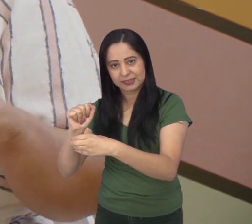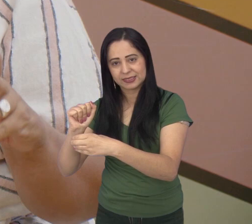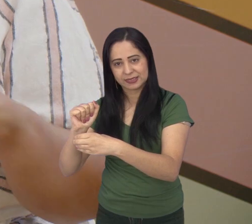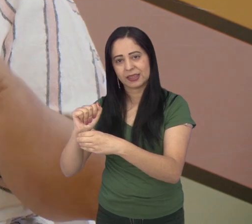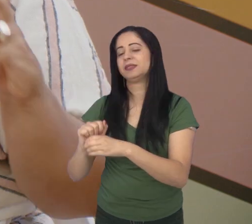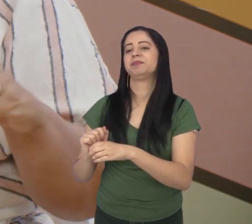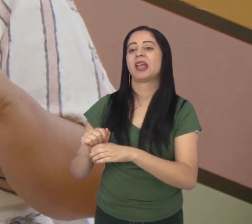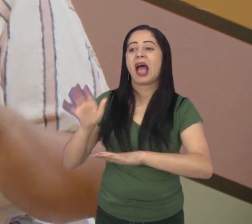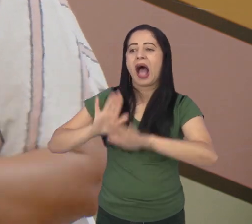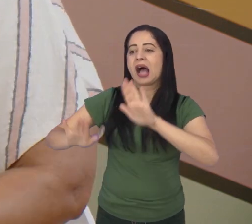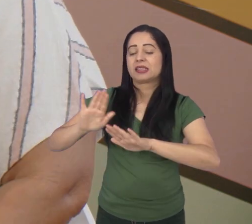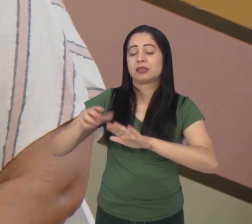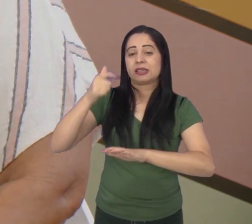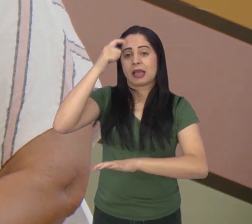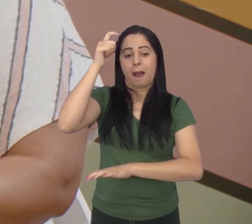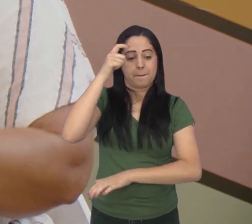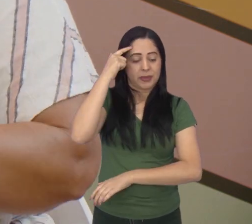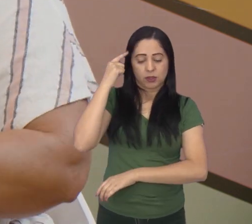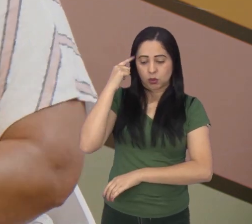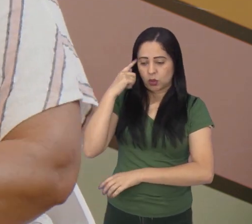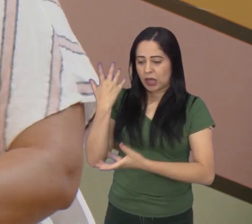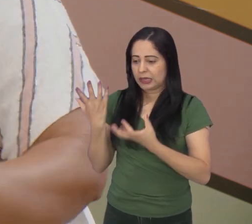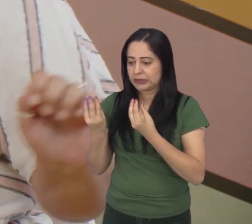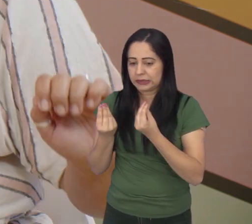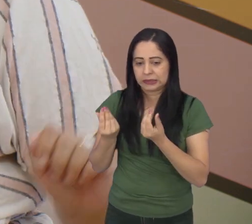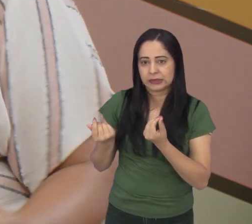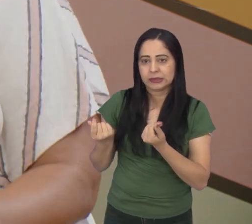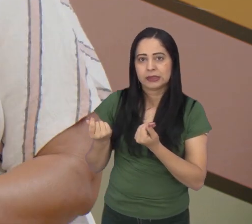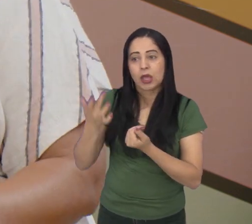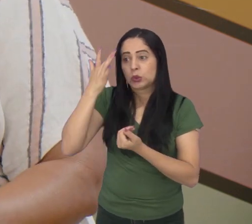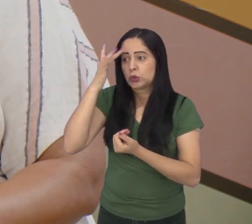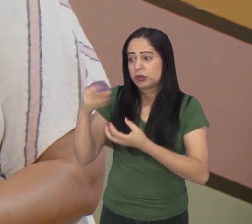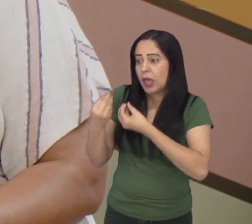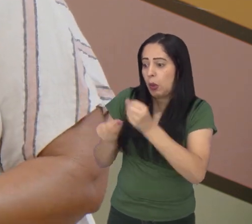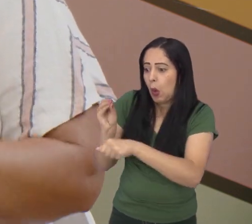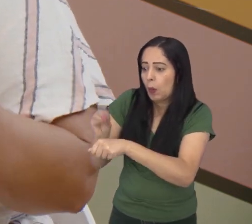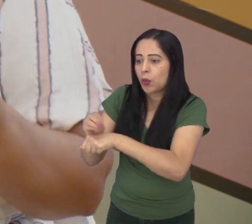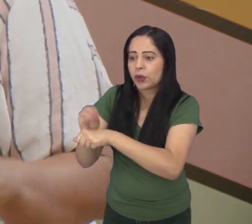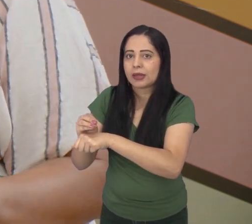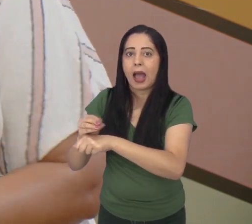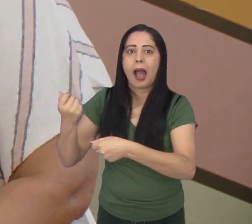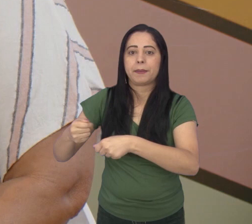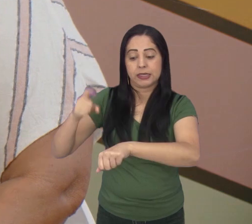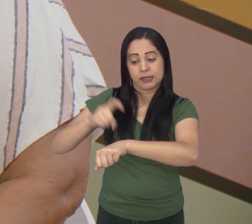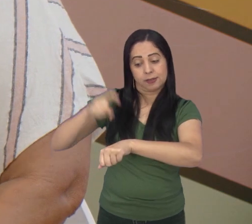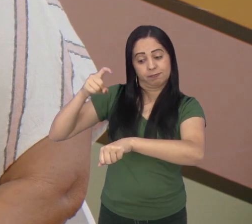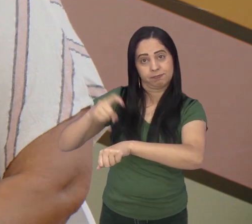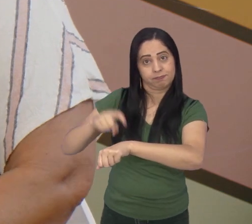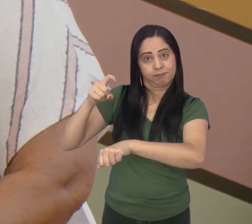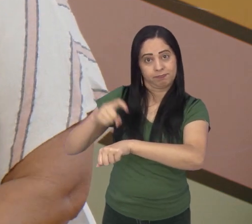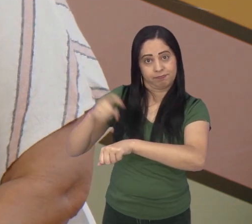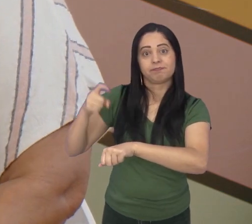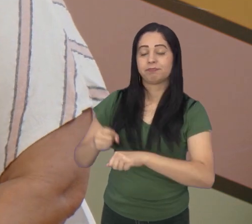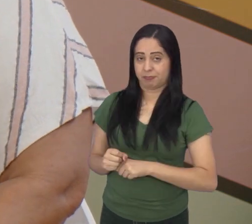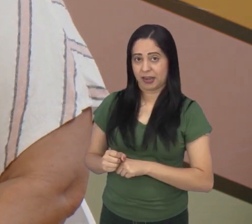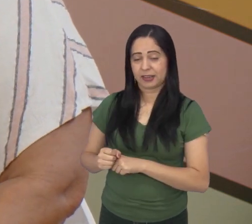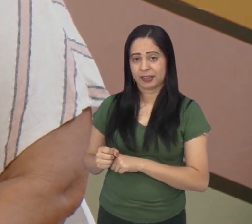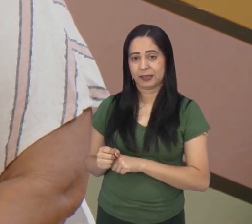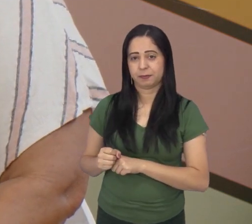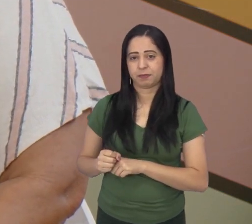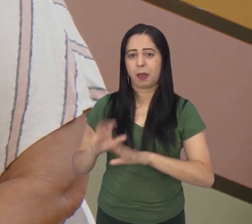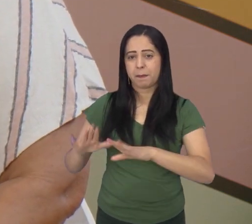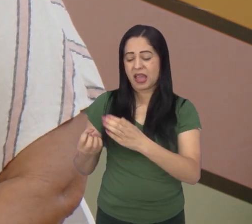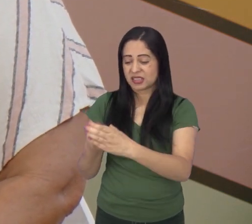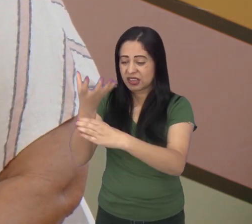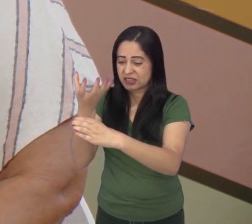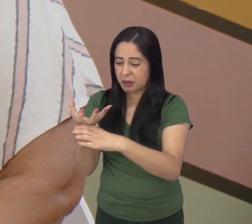ainda não está muito lembrado, falo, põe no reloginho para despertar, para se lembrar de fazer isso. Mas as suculentas, de